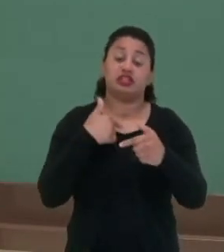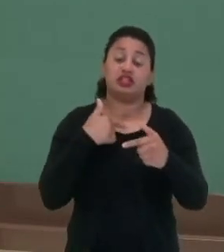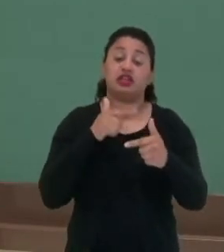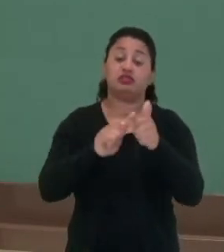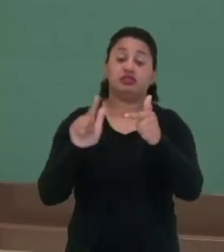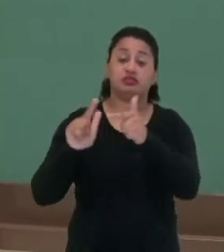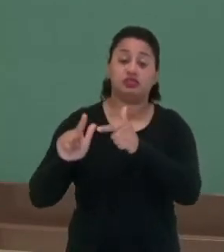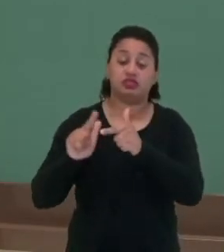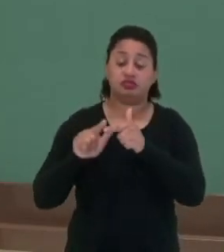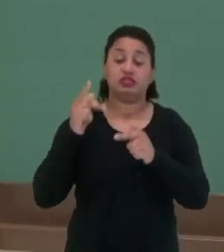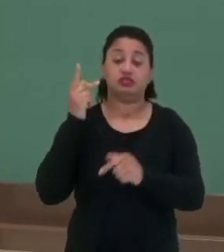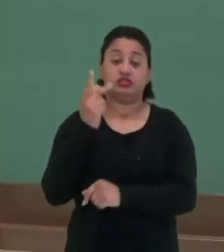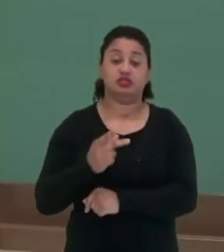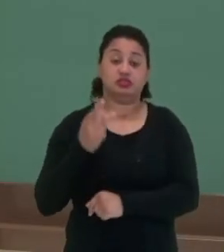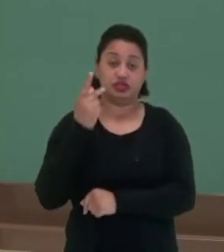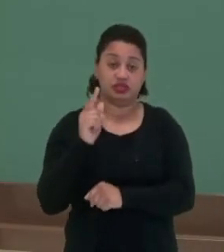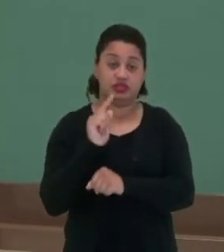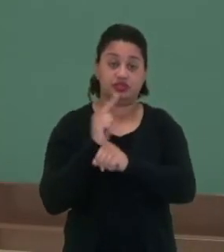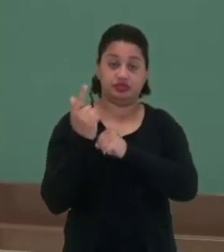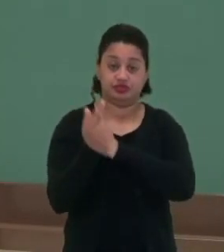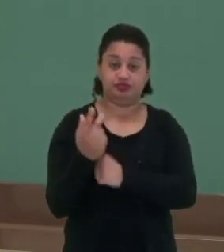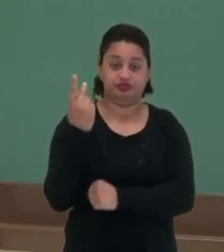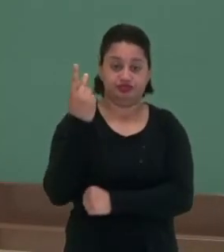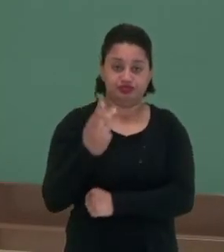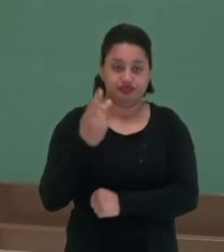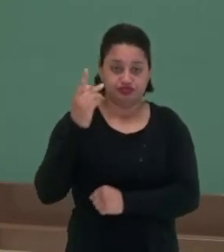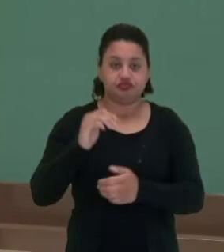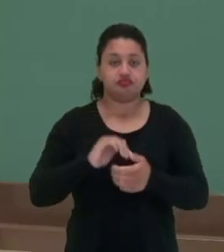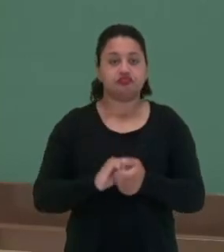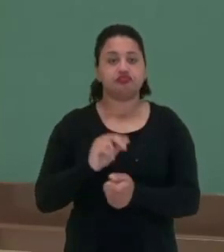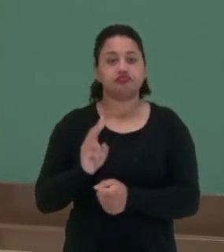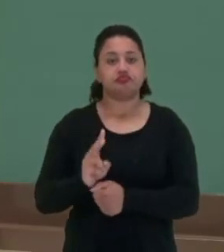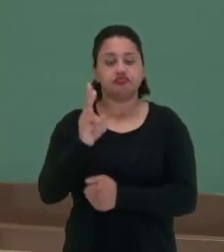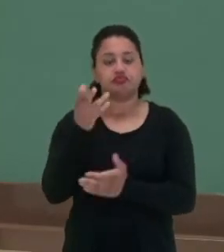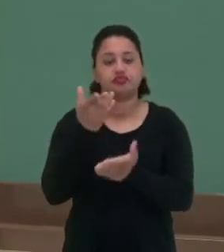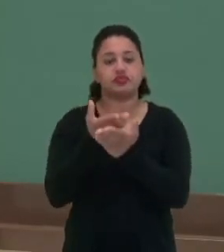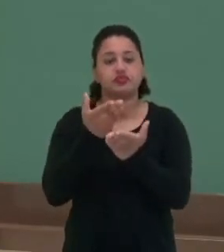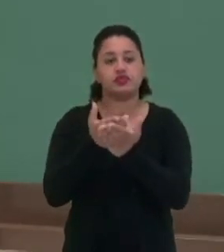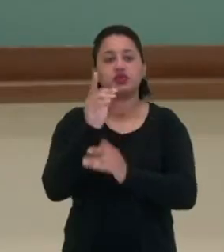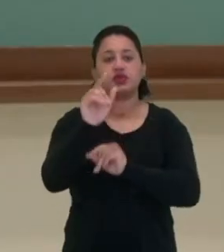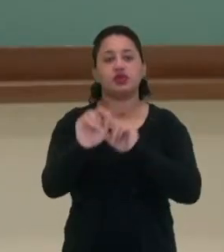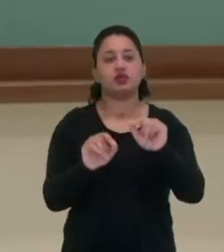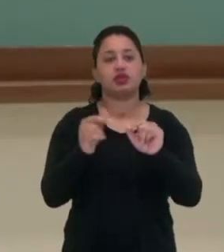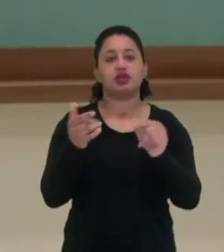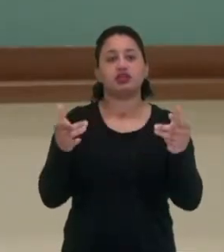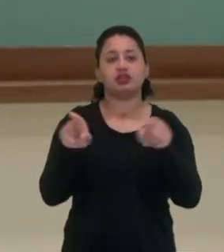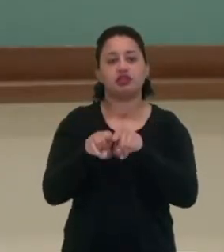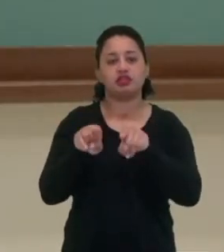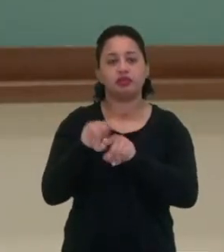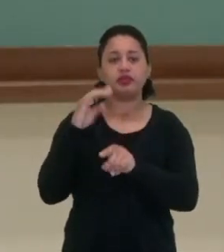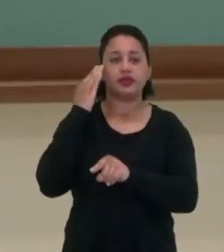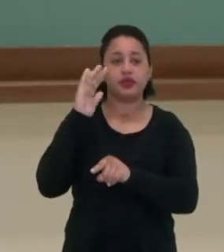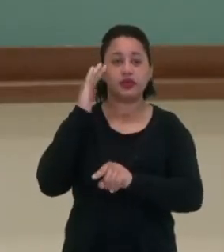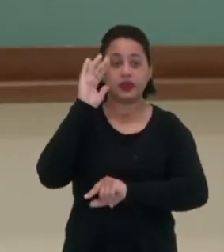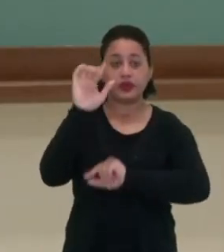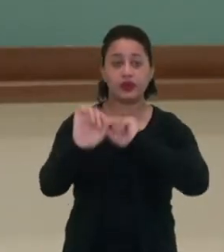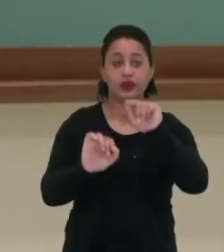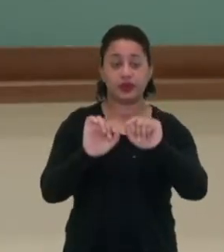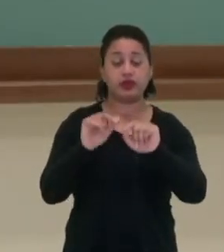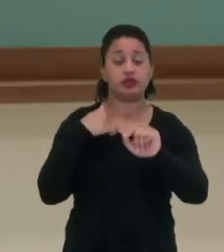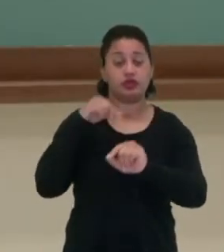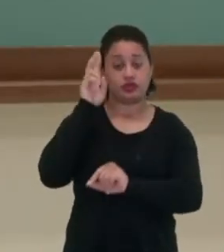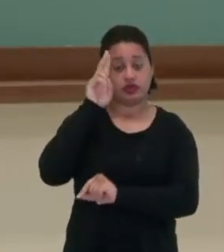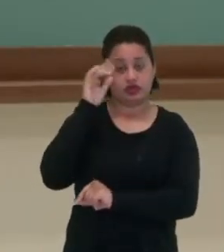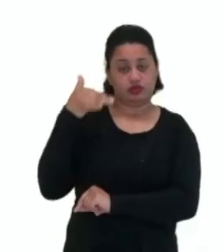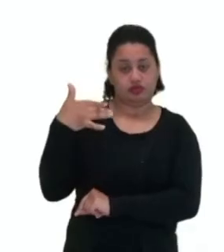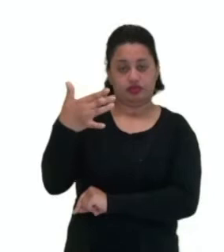políticos, alguns entraves geopolíticos. Seguindo com a nossa aula, a gente vai entender um pouquinho mais sobre a história.